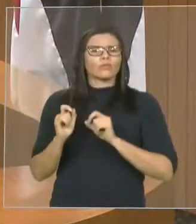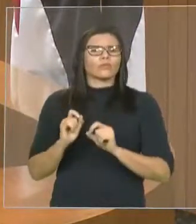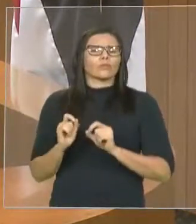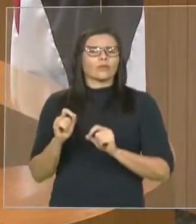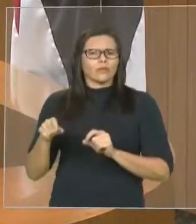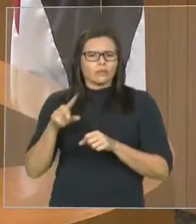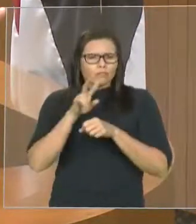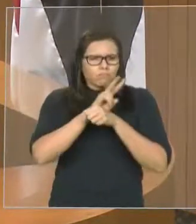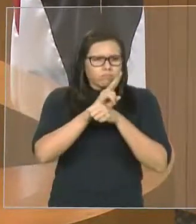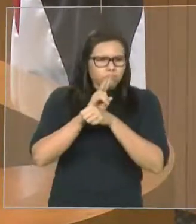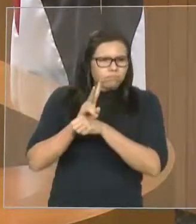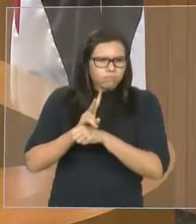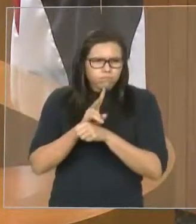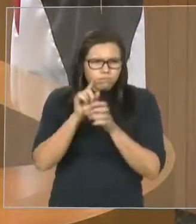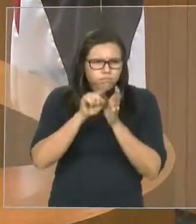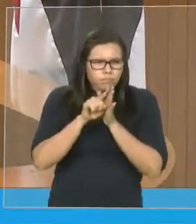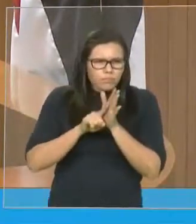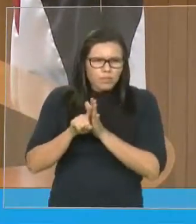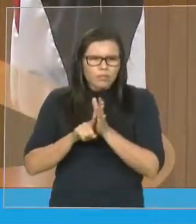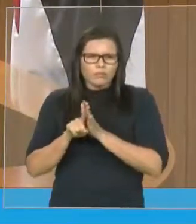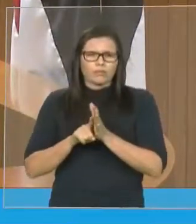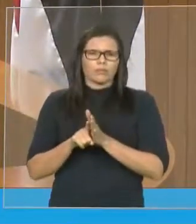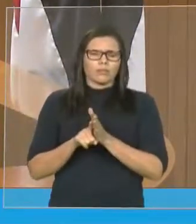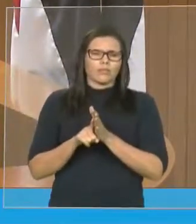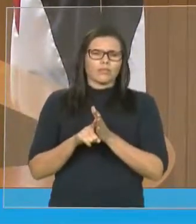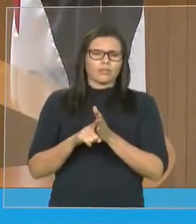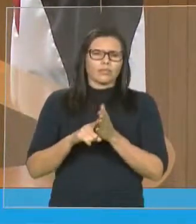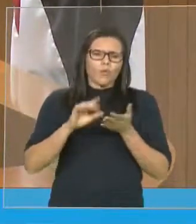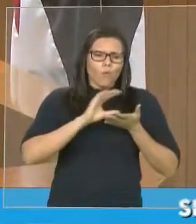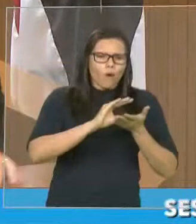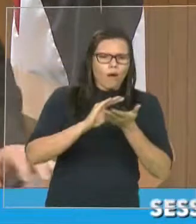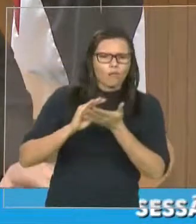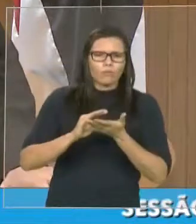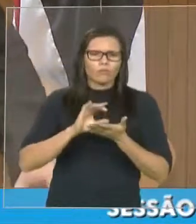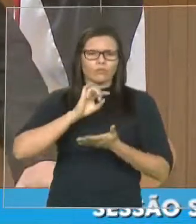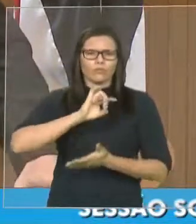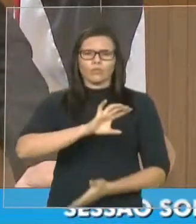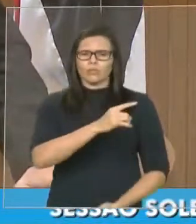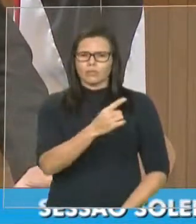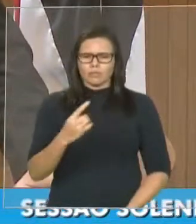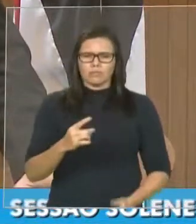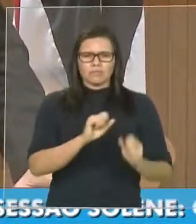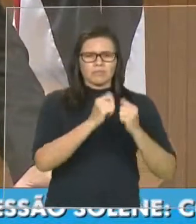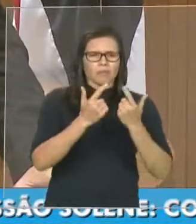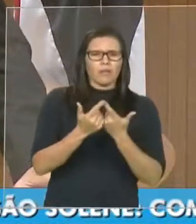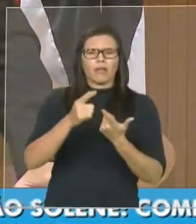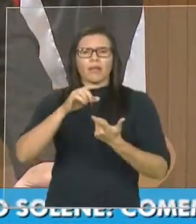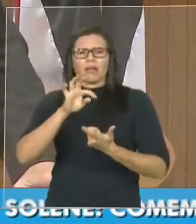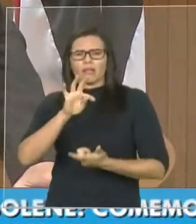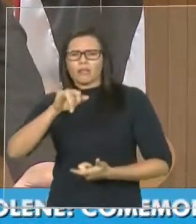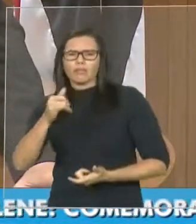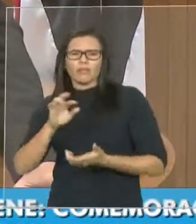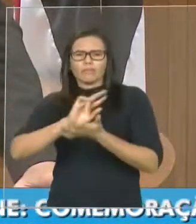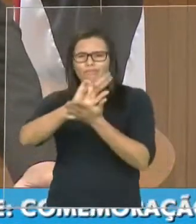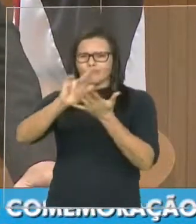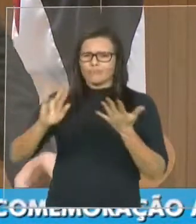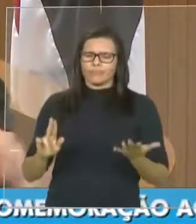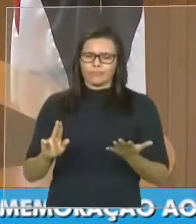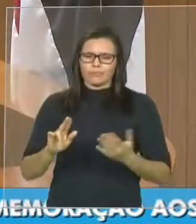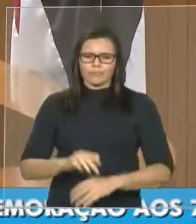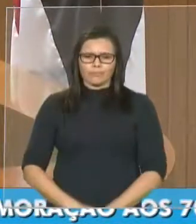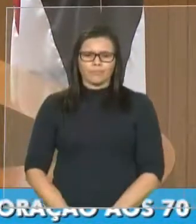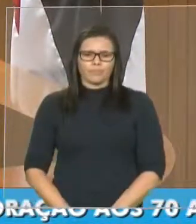em diante, desde a sua instituição, quando ele disse que é instituído um Tribunal de Contas, a qual incumbirá o exame, a revisão e o julgamento de